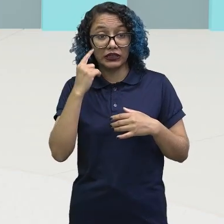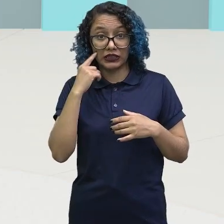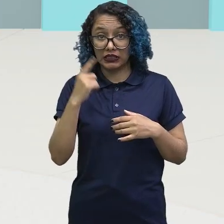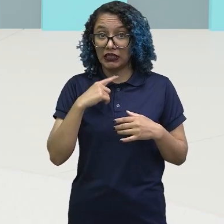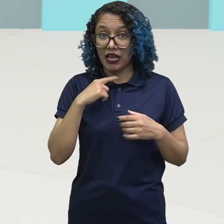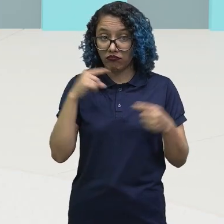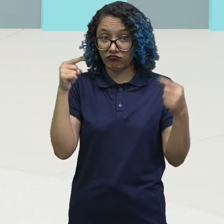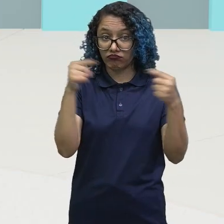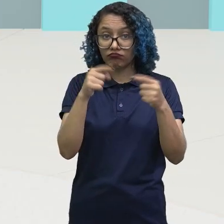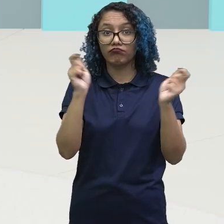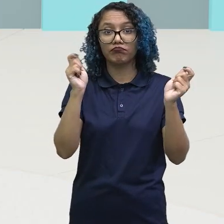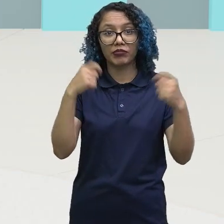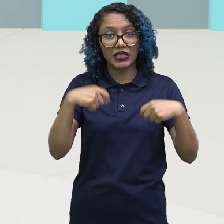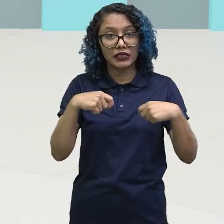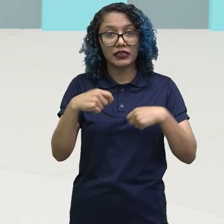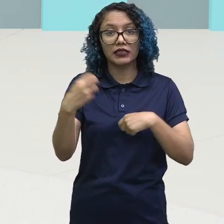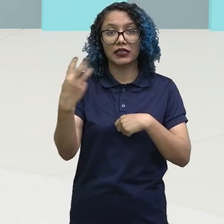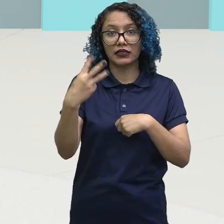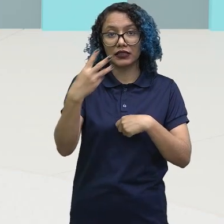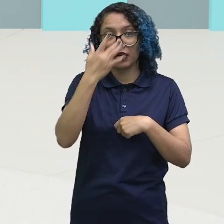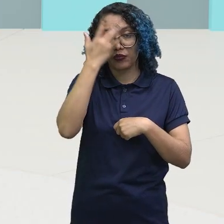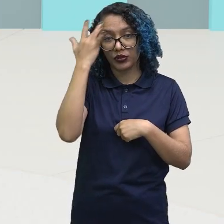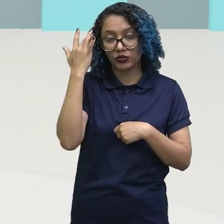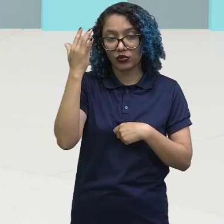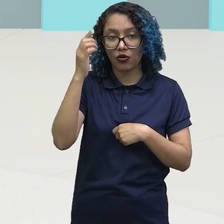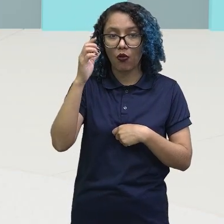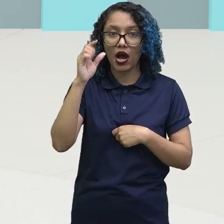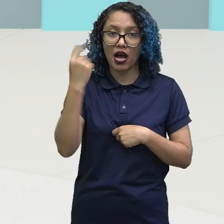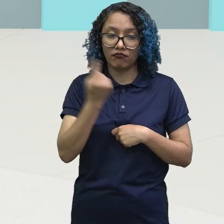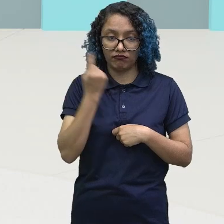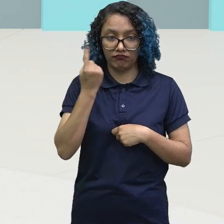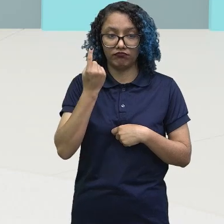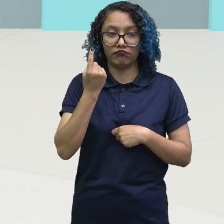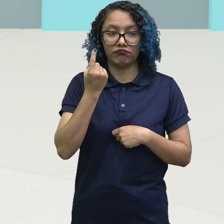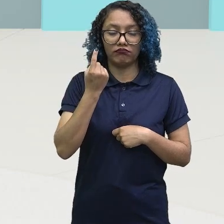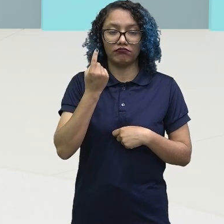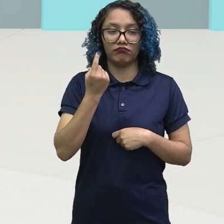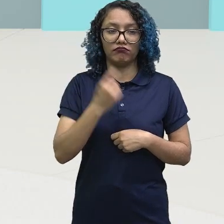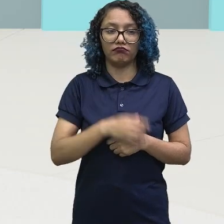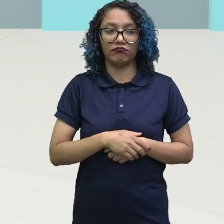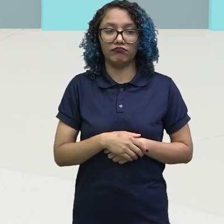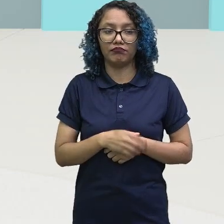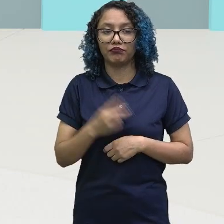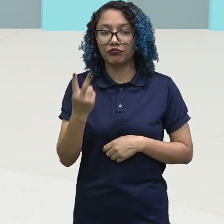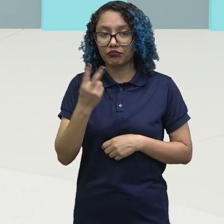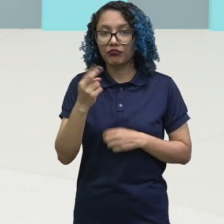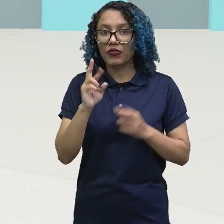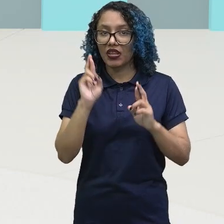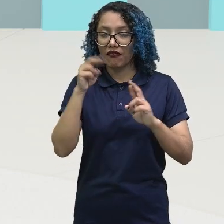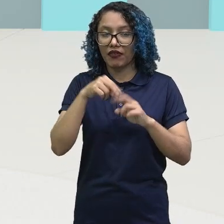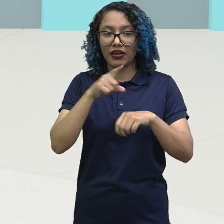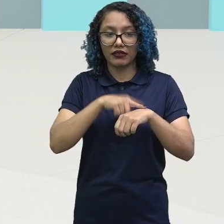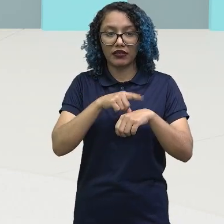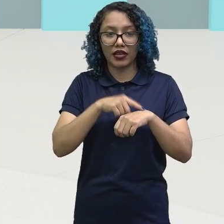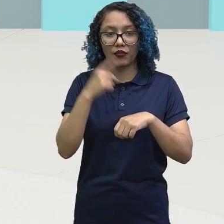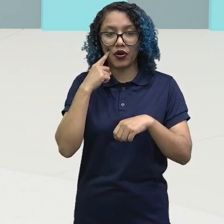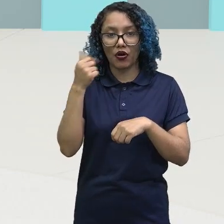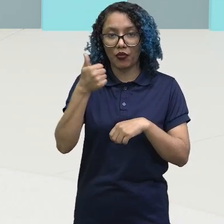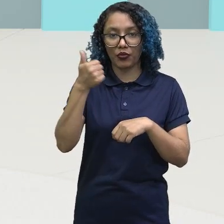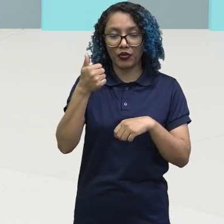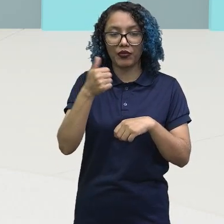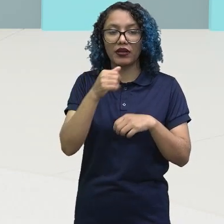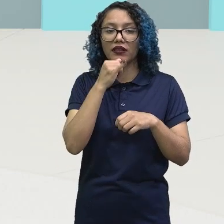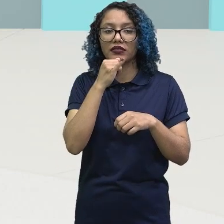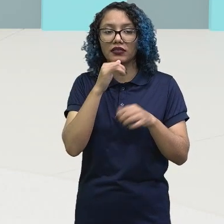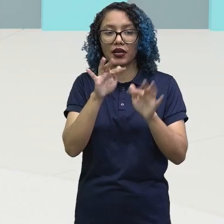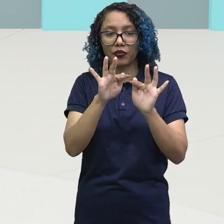do singular, tá? E aí está o exemplo bem claro para vocês, né? Os dois primeiros fazendo referência ao tempo, ó, faz dias bonitos no outono e